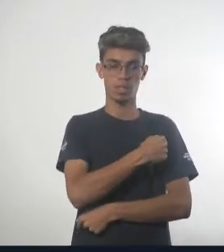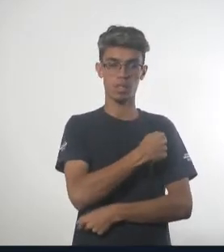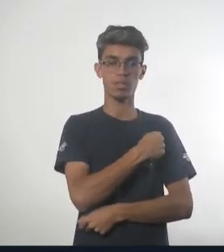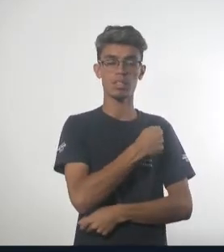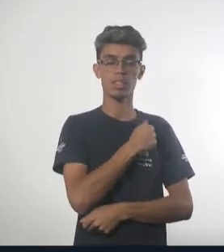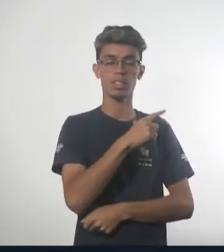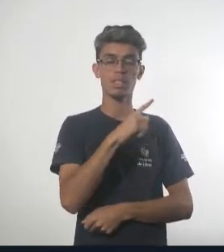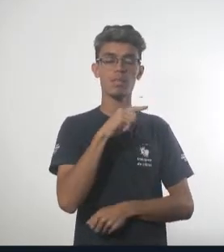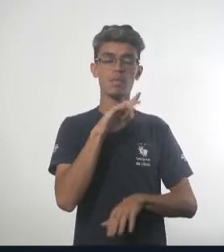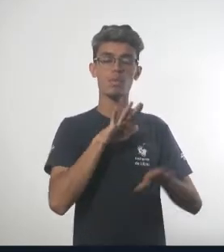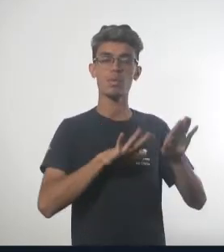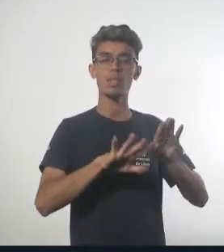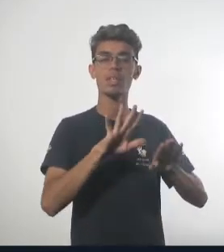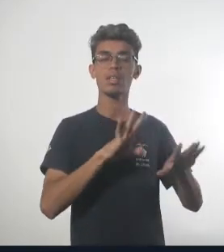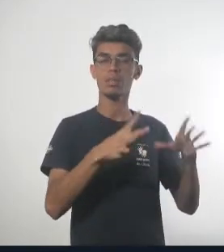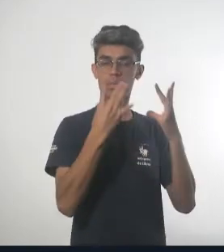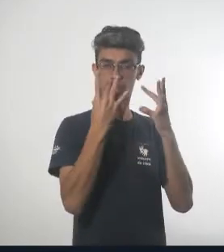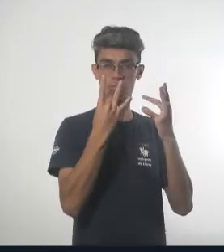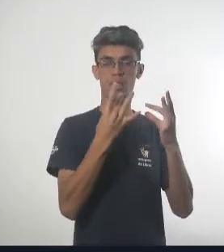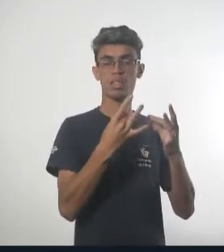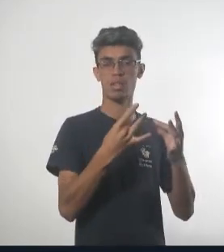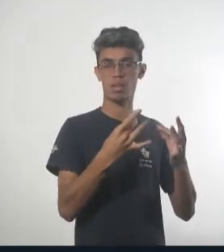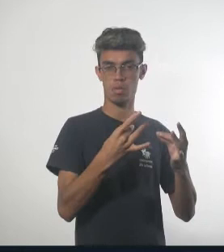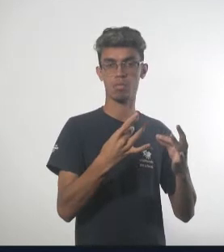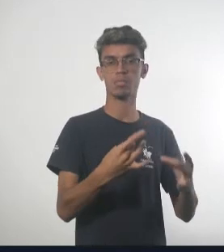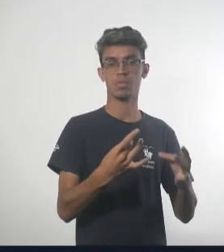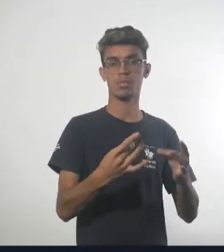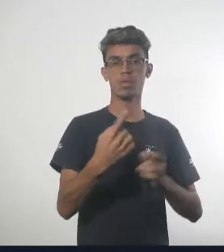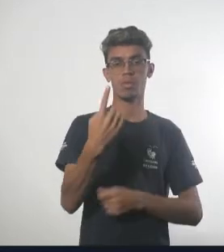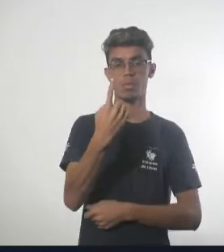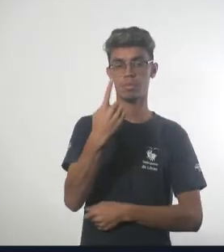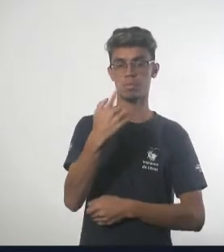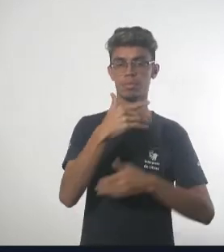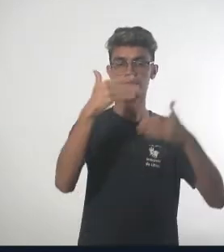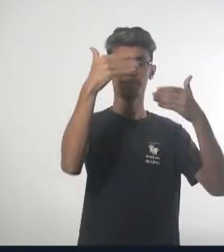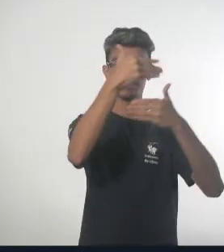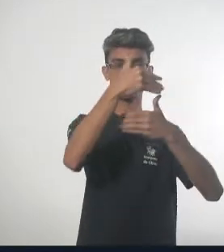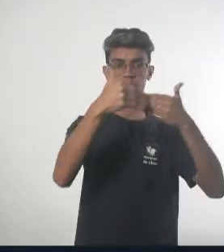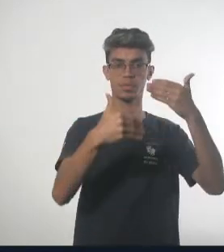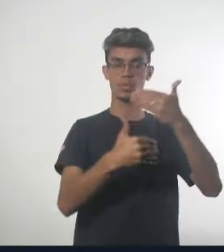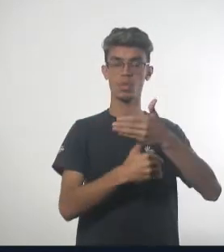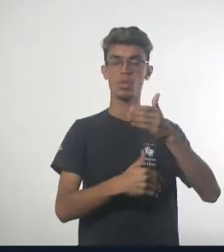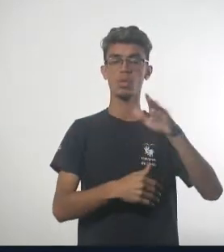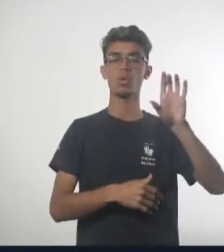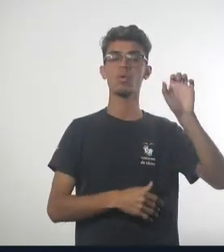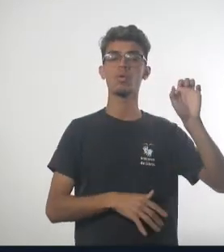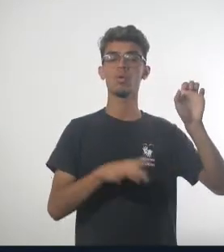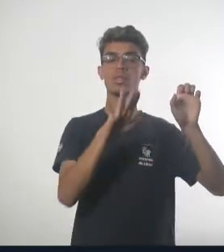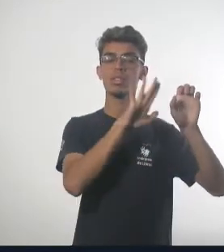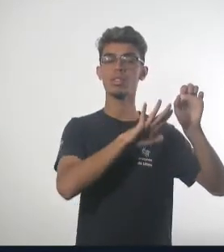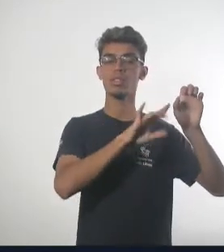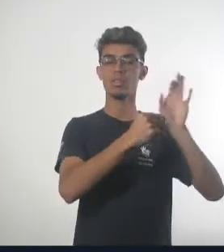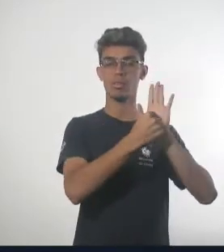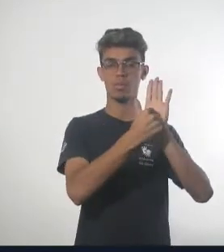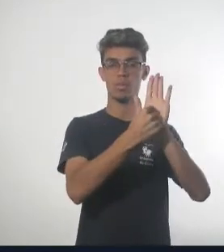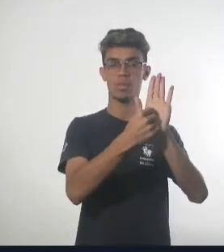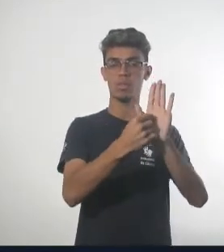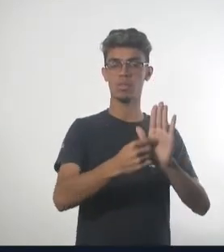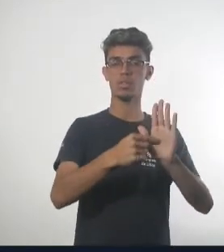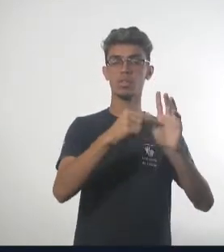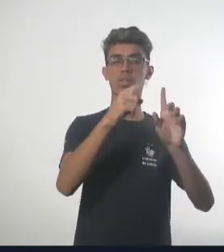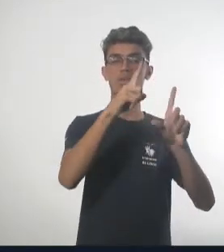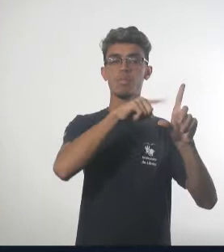mais cuidado, né, para essa faixa etária. Então, nesse primeiro slide, nós trouxemos, à esquerda, o gráfico mostra a curva dos casos de